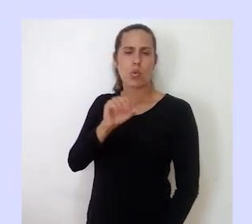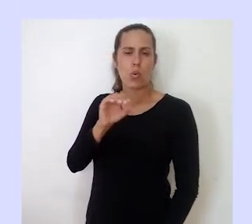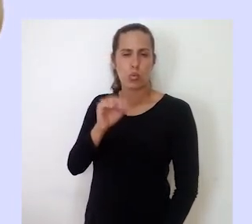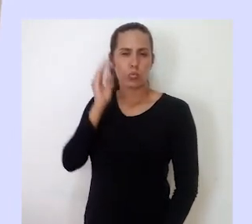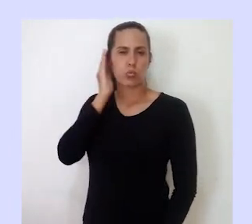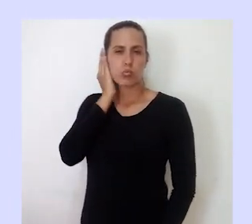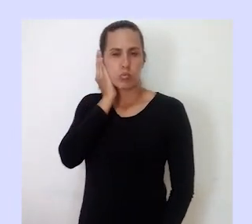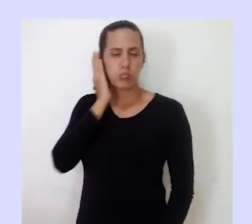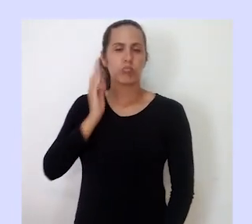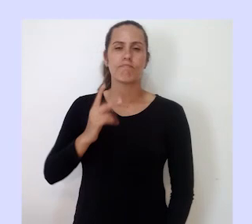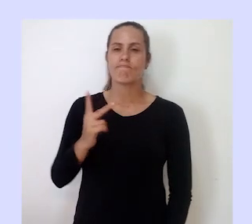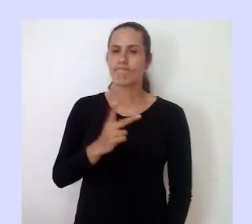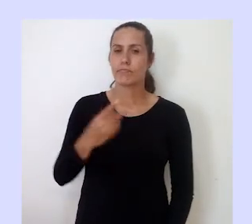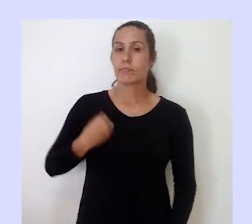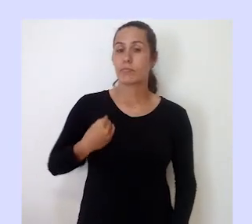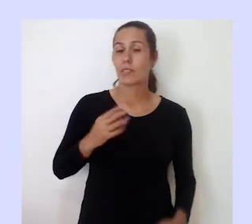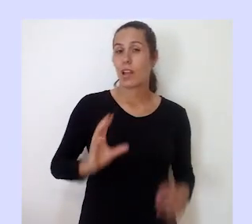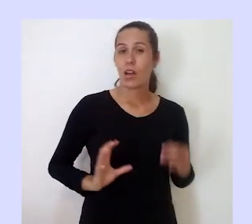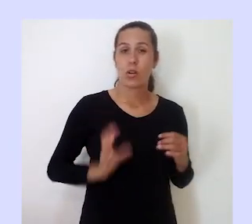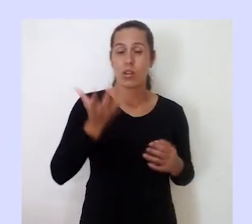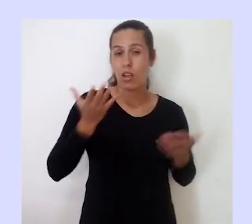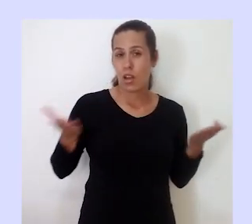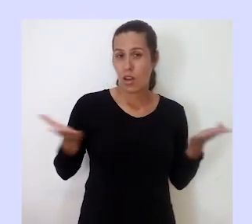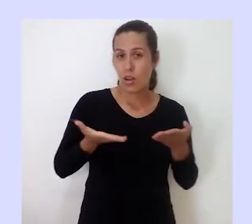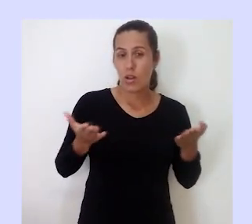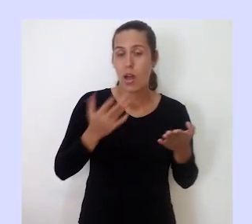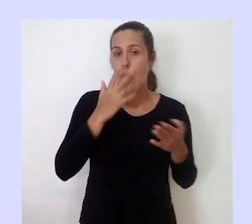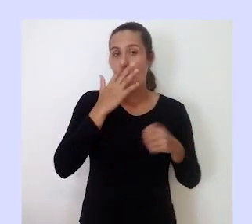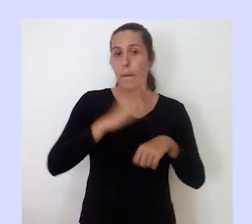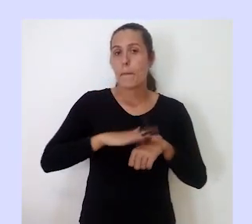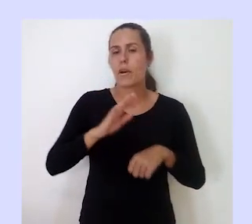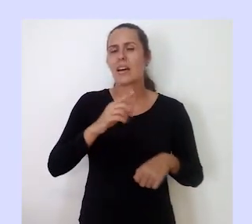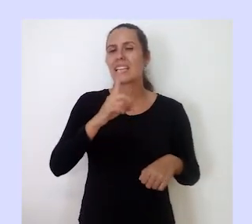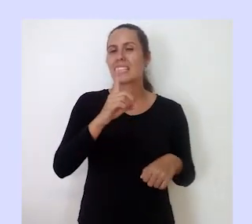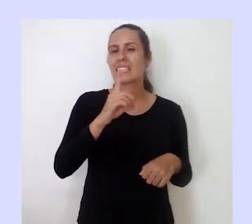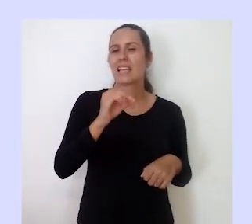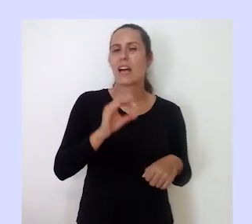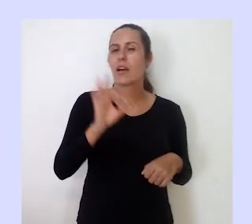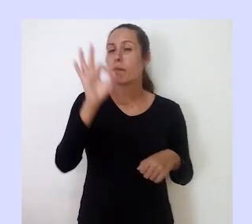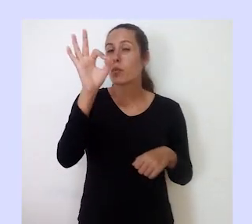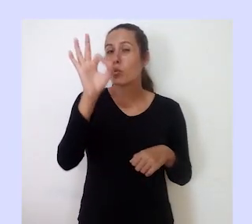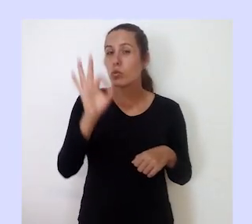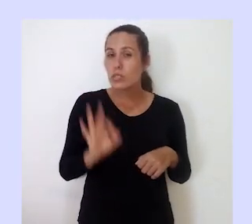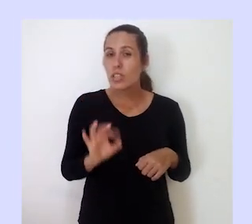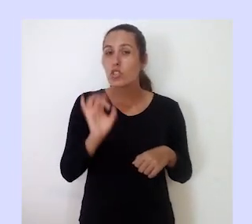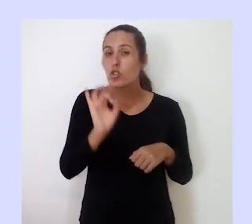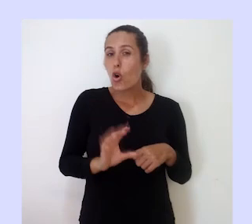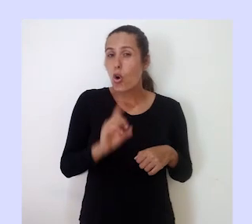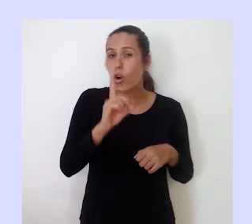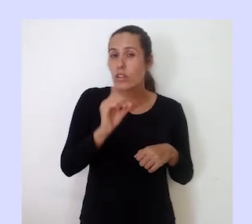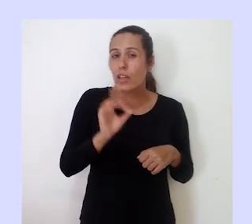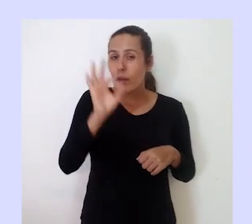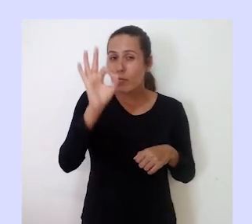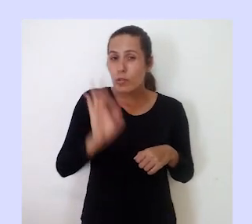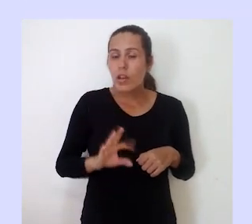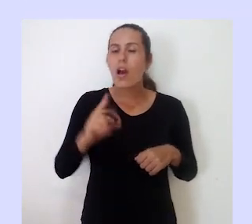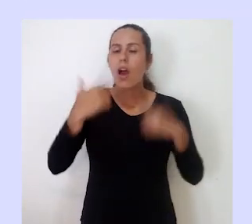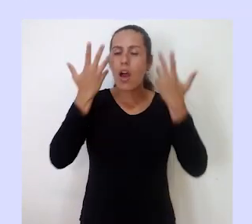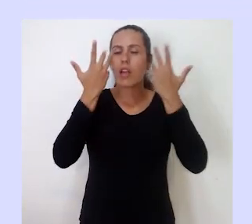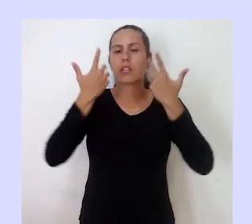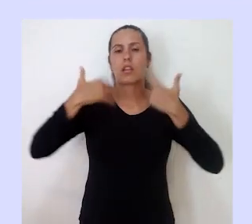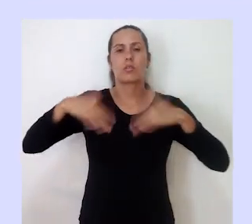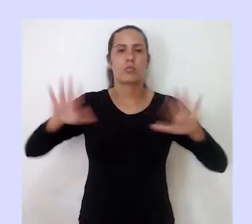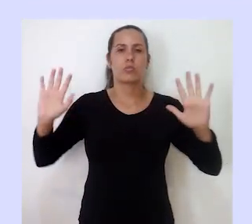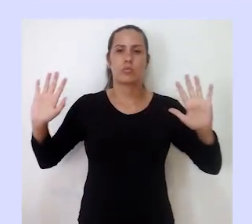Pantanal quanto no Mato Grosso, somente 10% desses incêndios florestais é de forma natural.